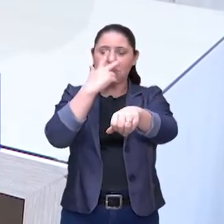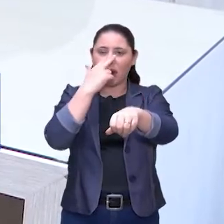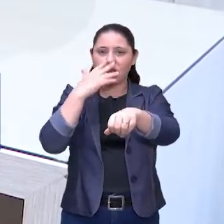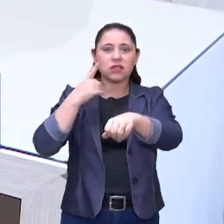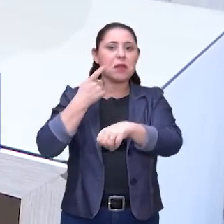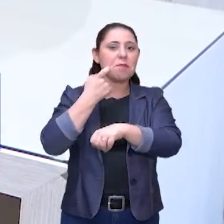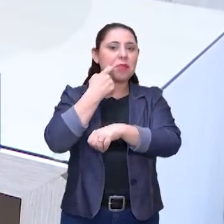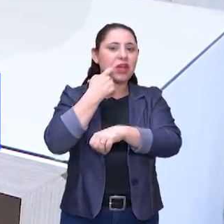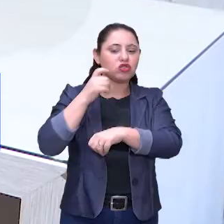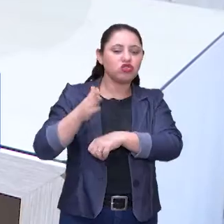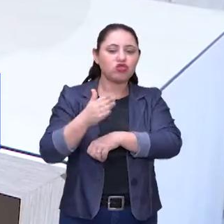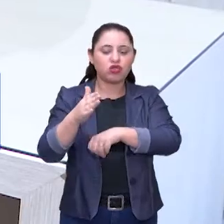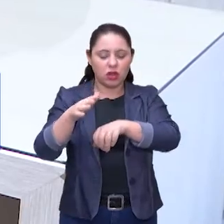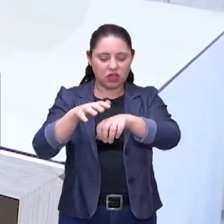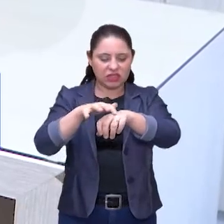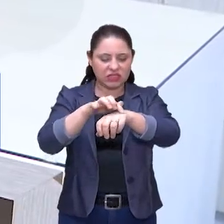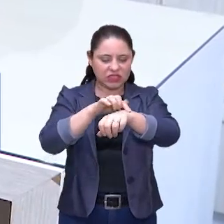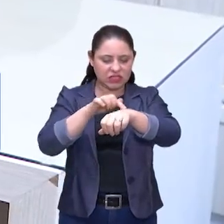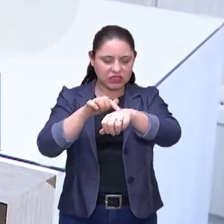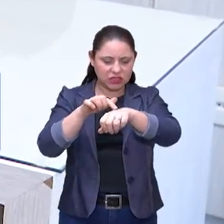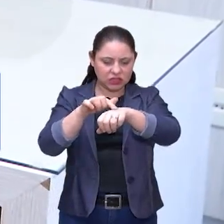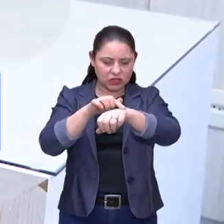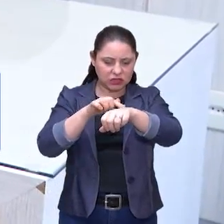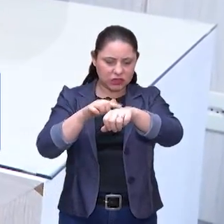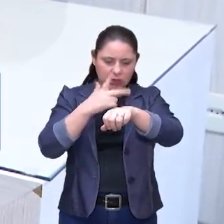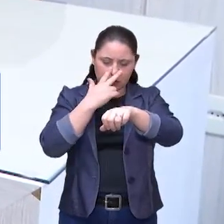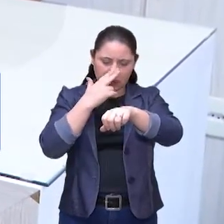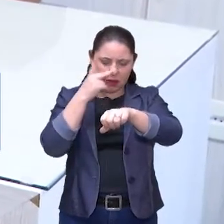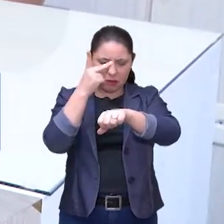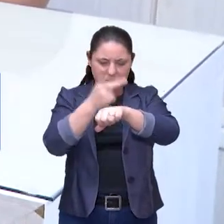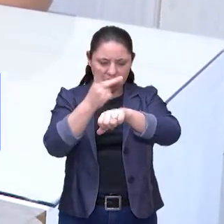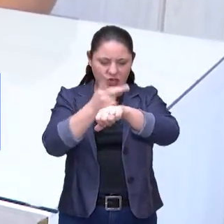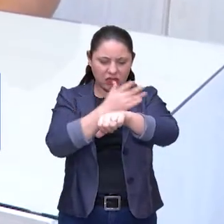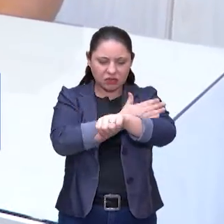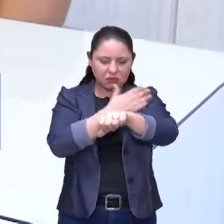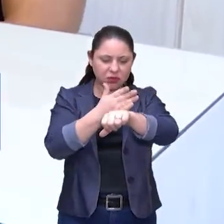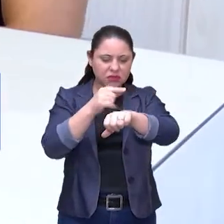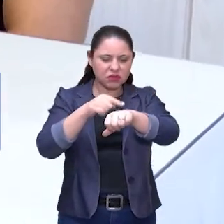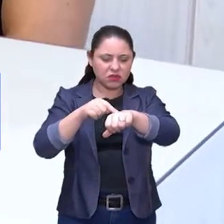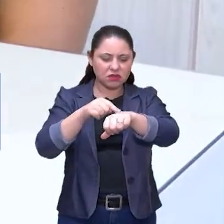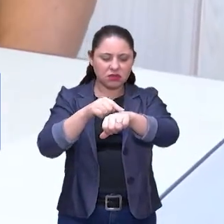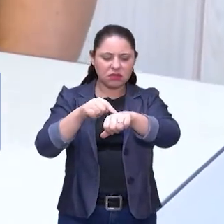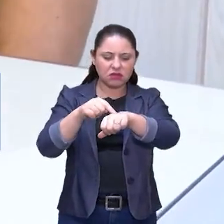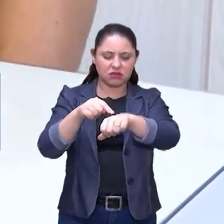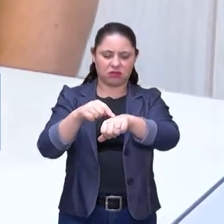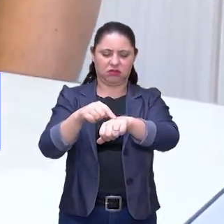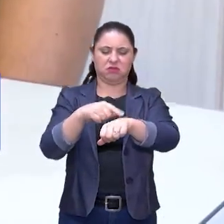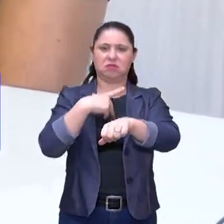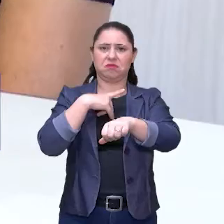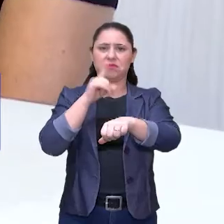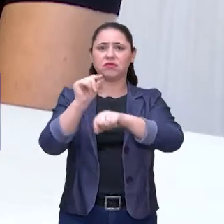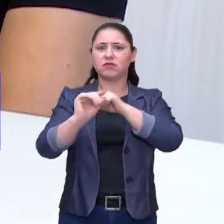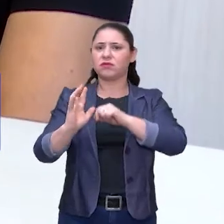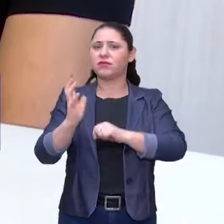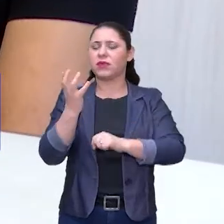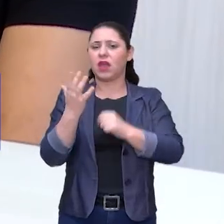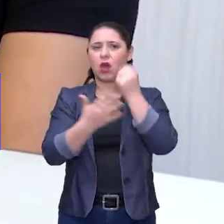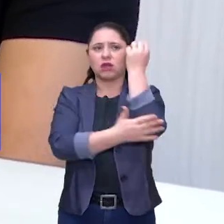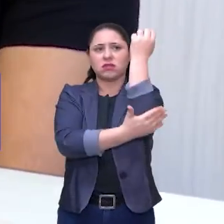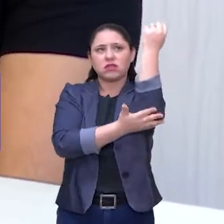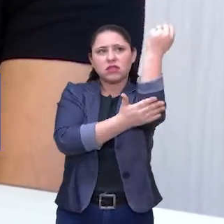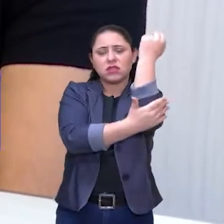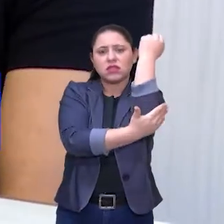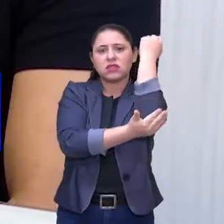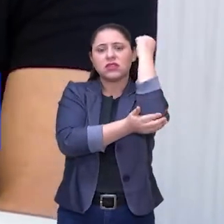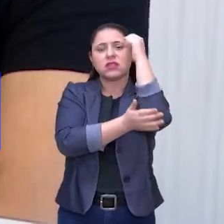descamativa, ela descama, parece escama de peixe, e as escamas são meio prateadas, esbranquiçadas.